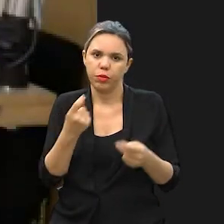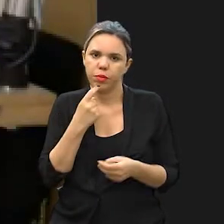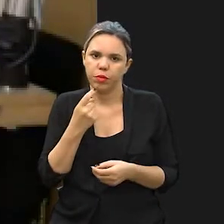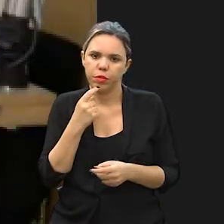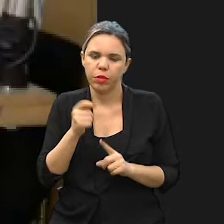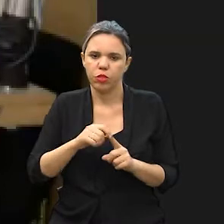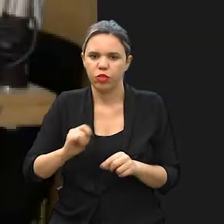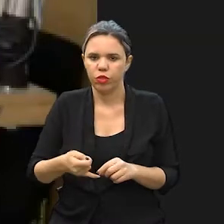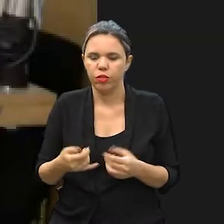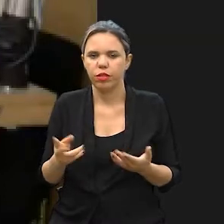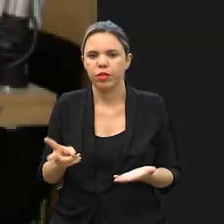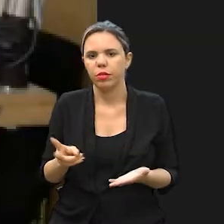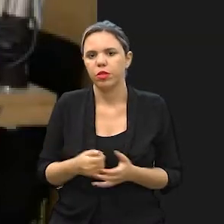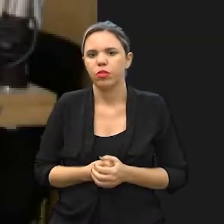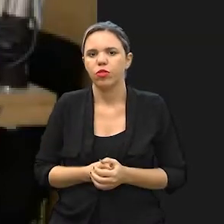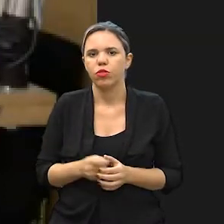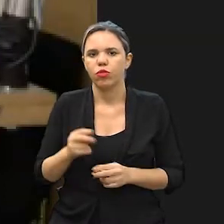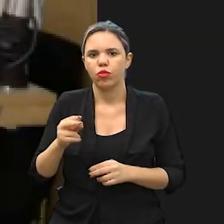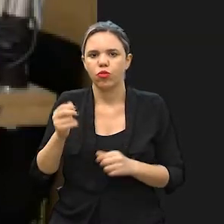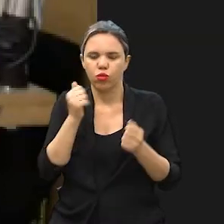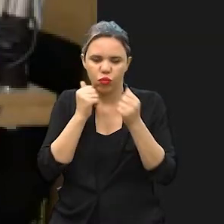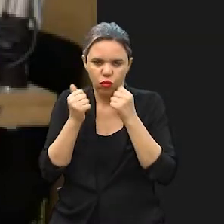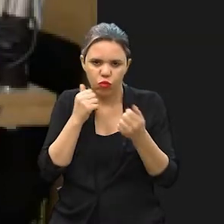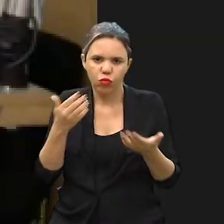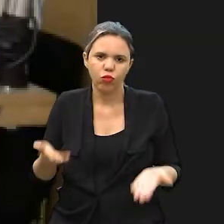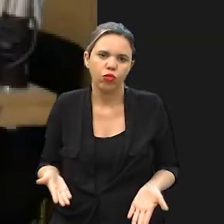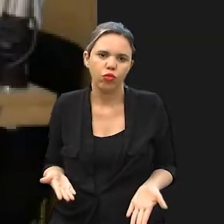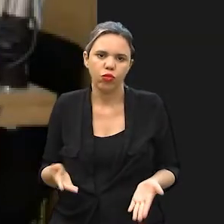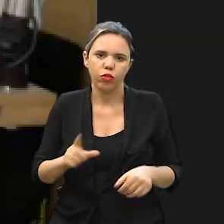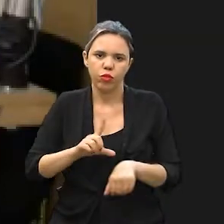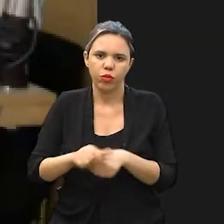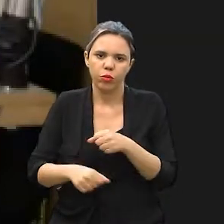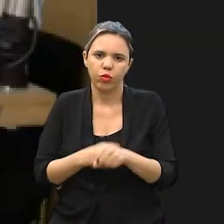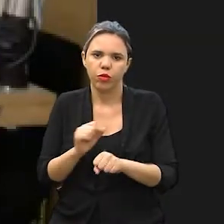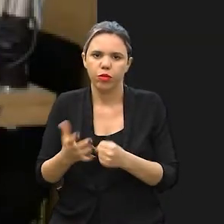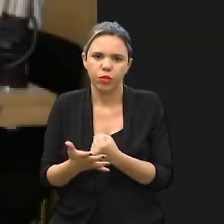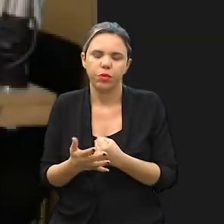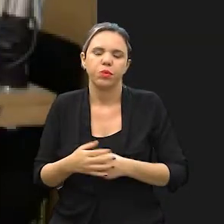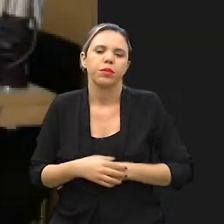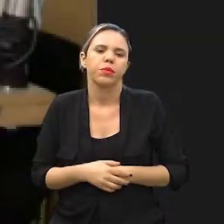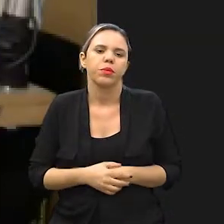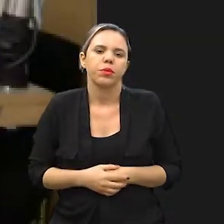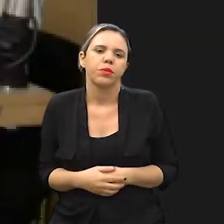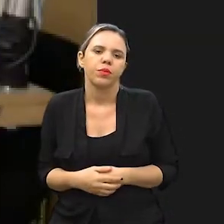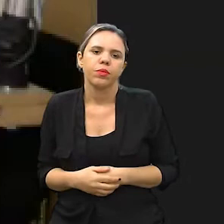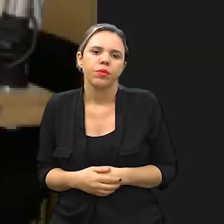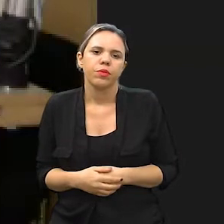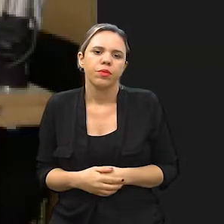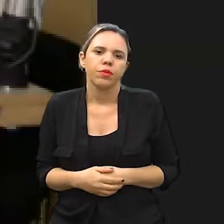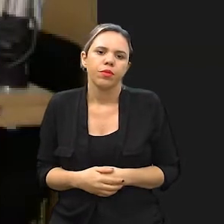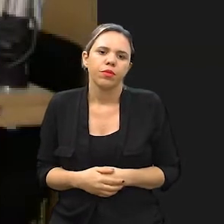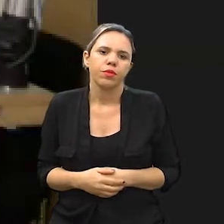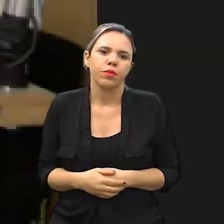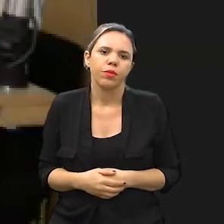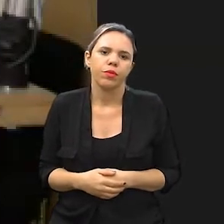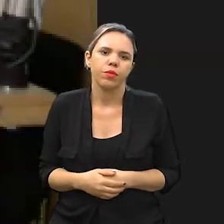em janeiro e em julho, né? Esse ano deu aquela atrasada por conta da pandemia,